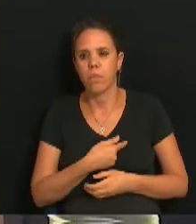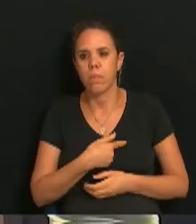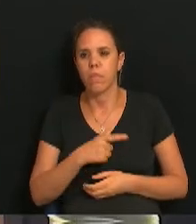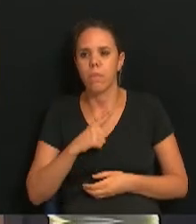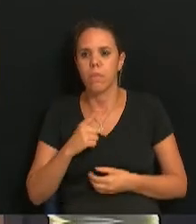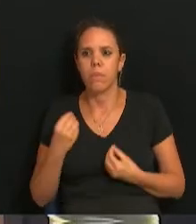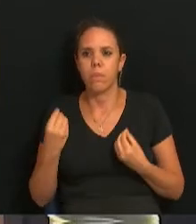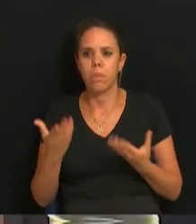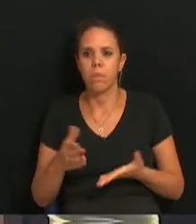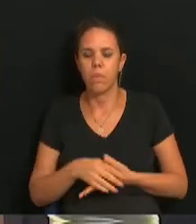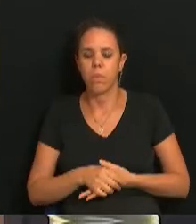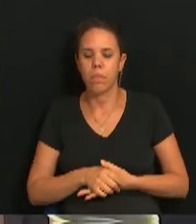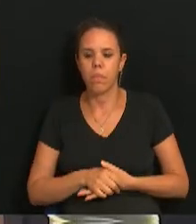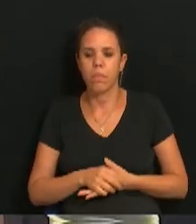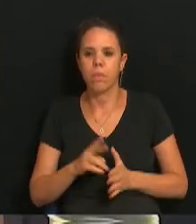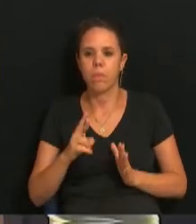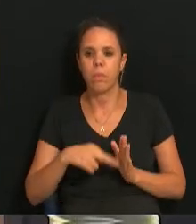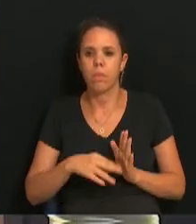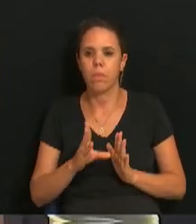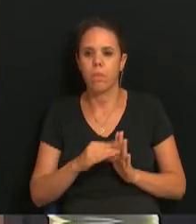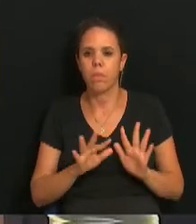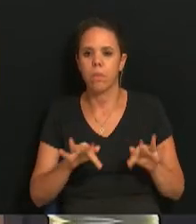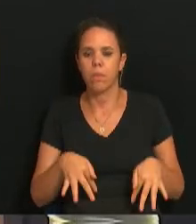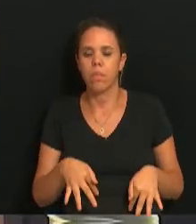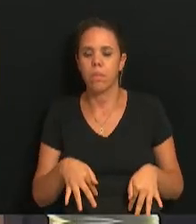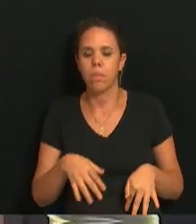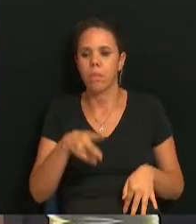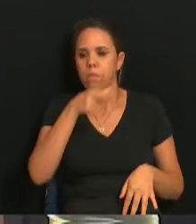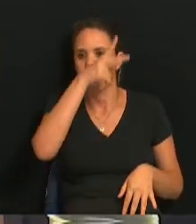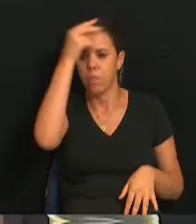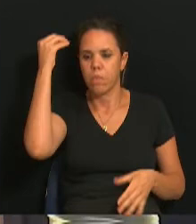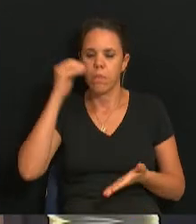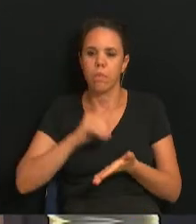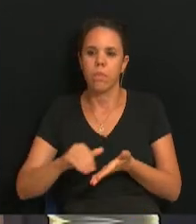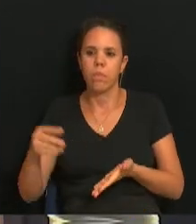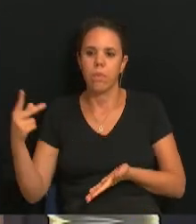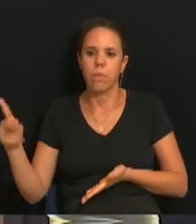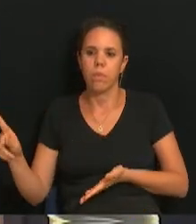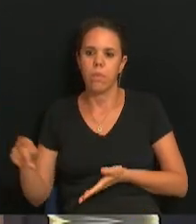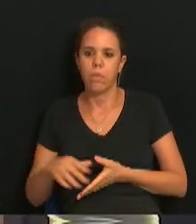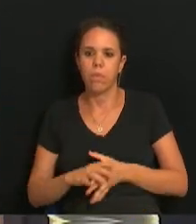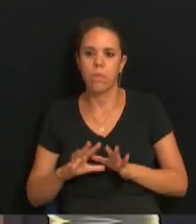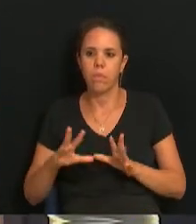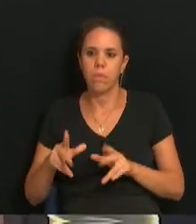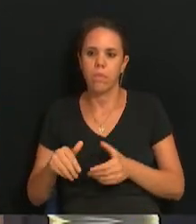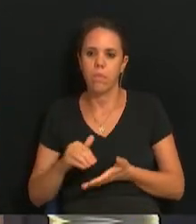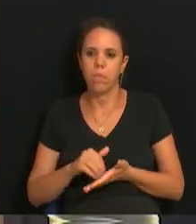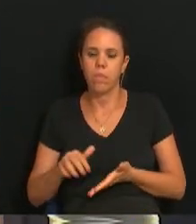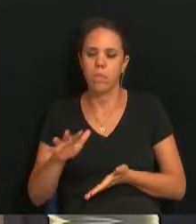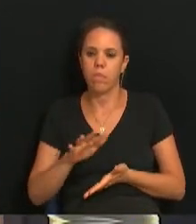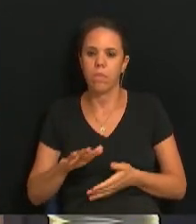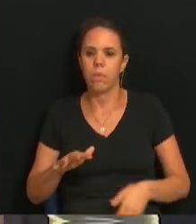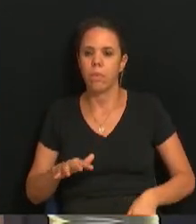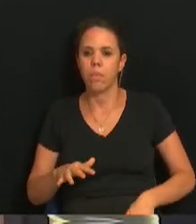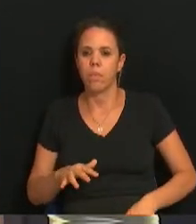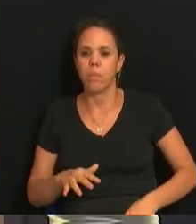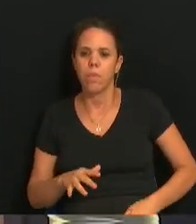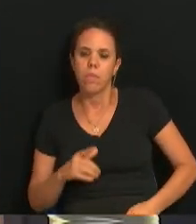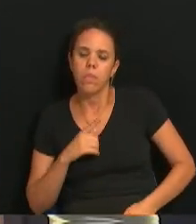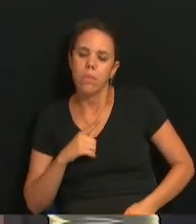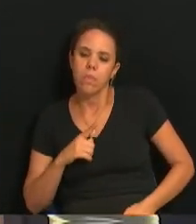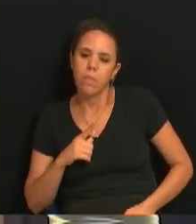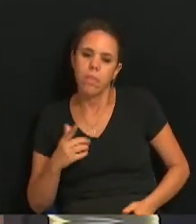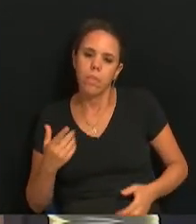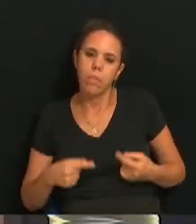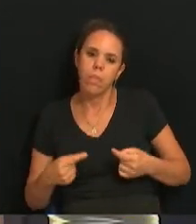entregarmos esse relatório final para o prefeito, para os secretários, todos os secretários de todas as pastas que nós